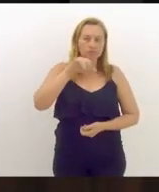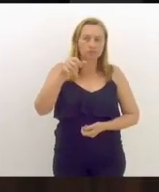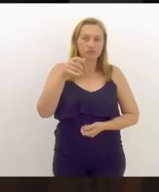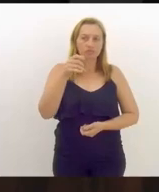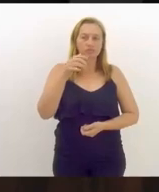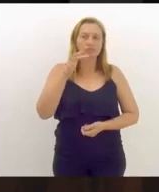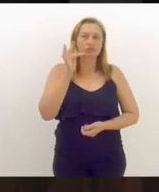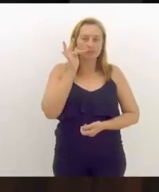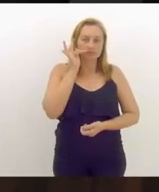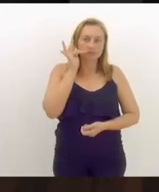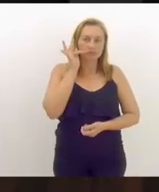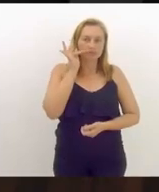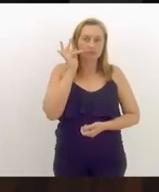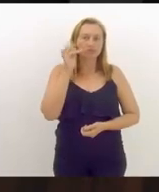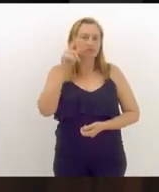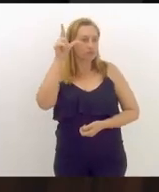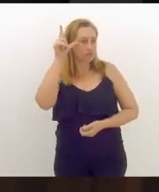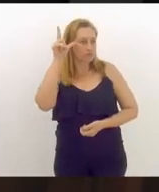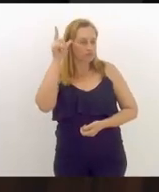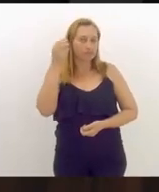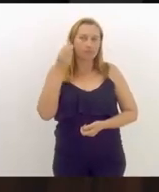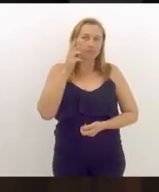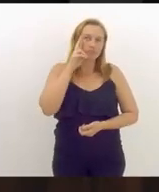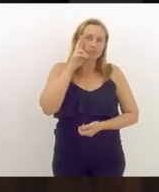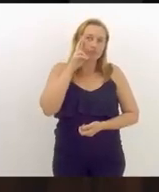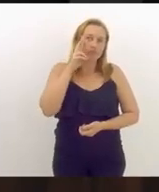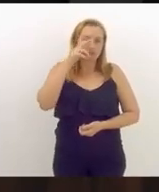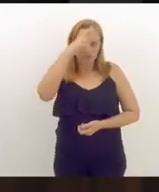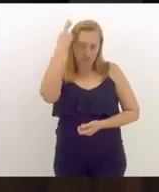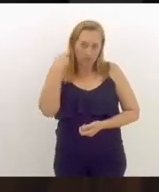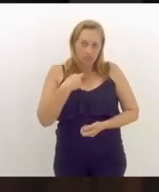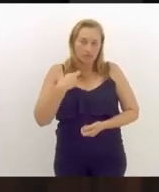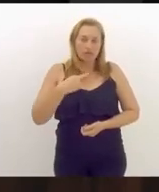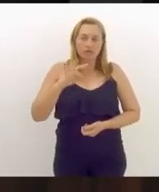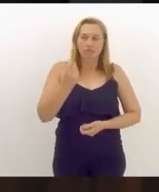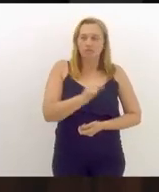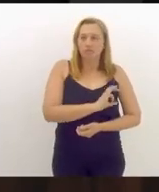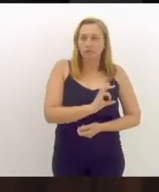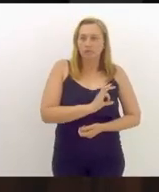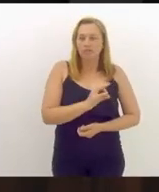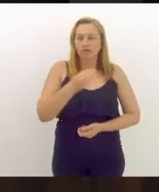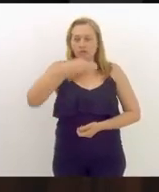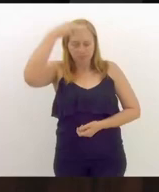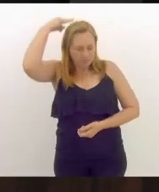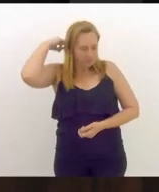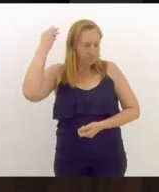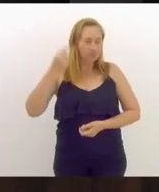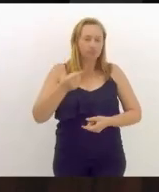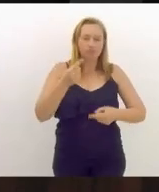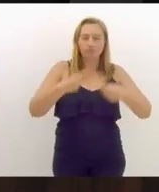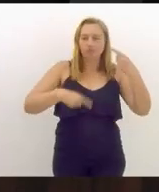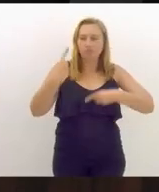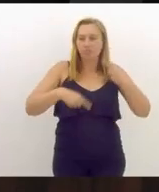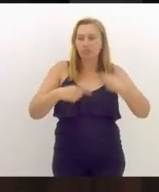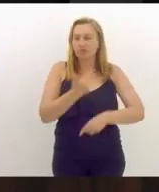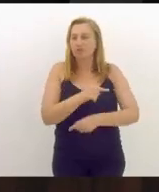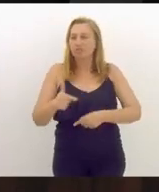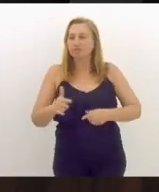Neto Lucinha Rosane Félix Marta Rocha e Márcio Pacheco em discussão